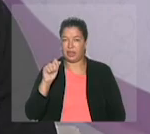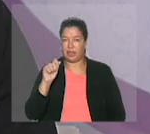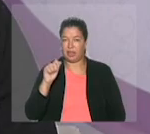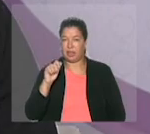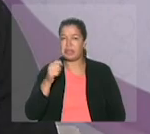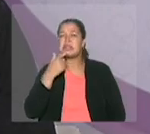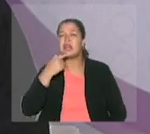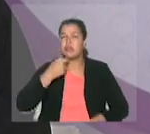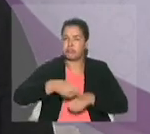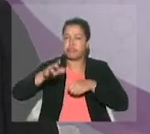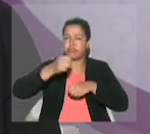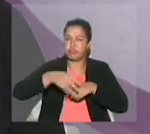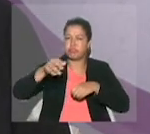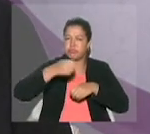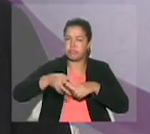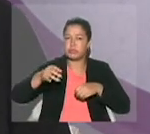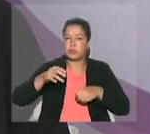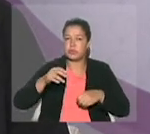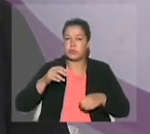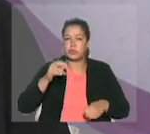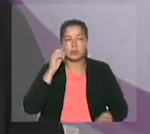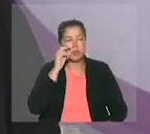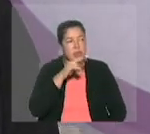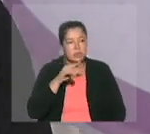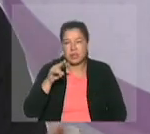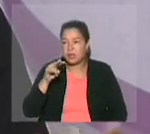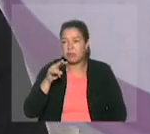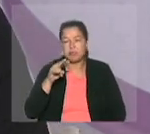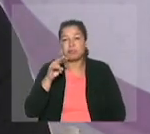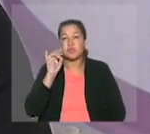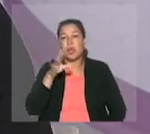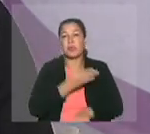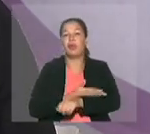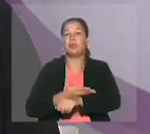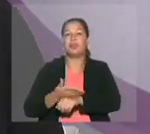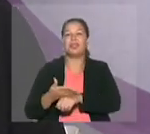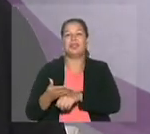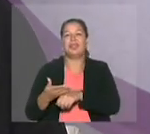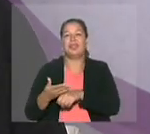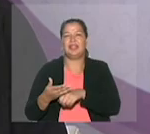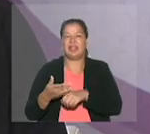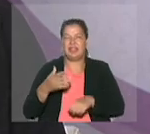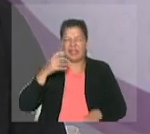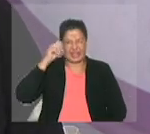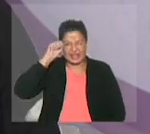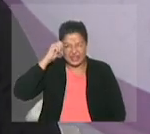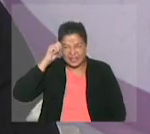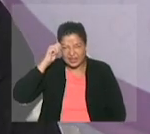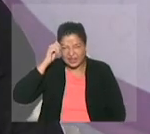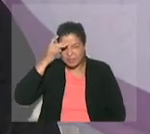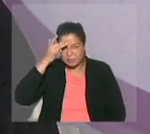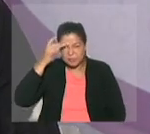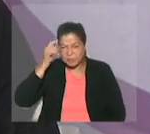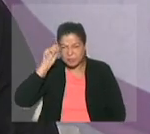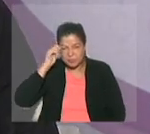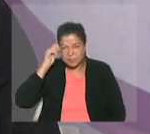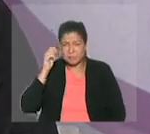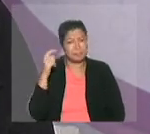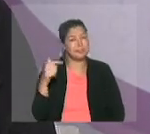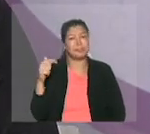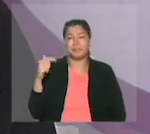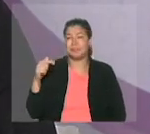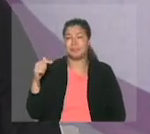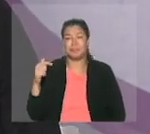hemofilia, você vai ver brancos. Se você ver algum negro, muito raro, provavelmente se você fazer a pesquisa